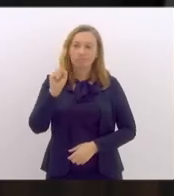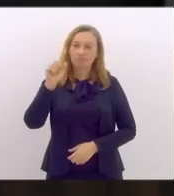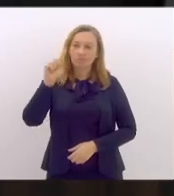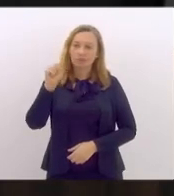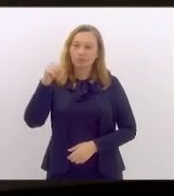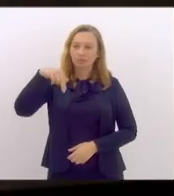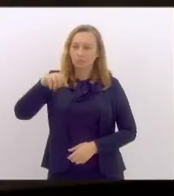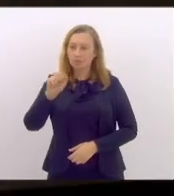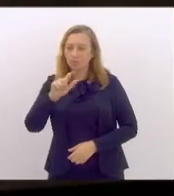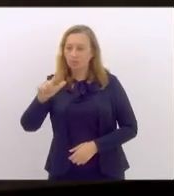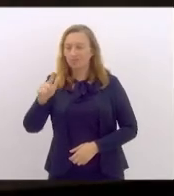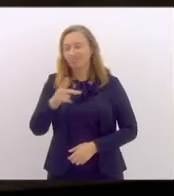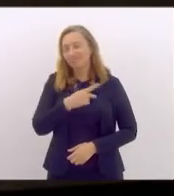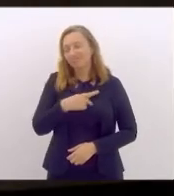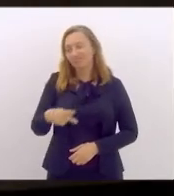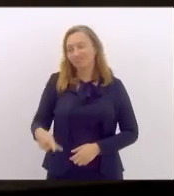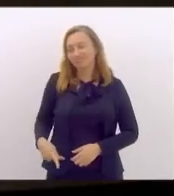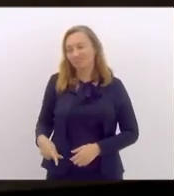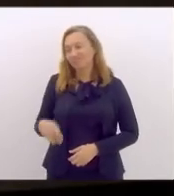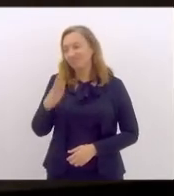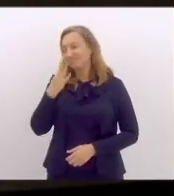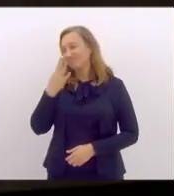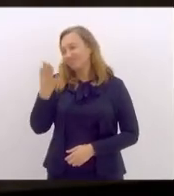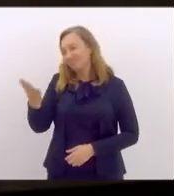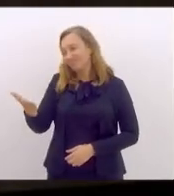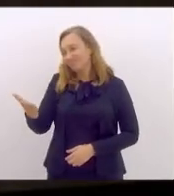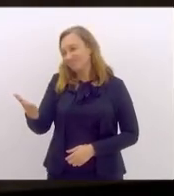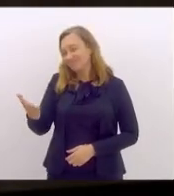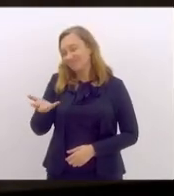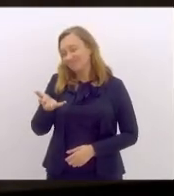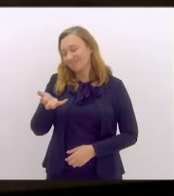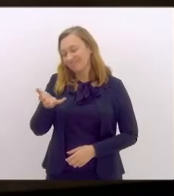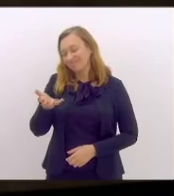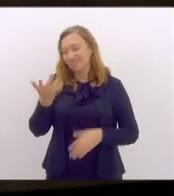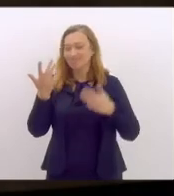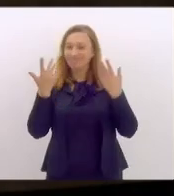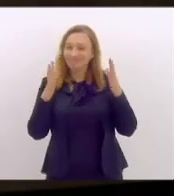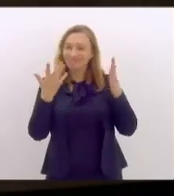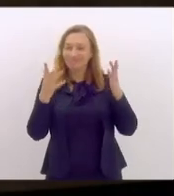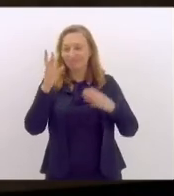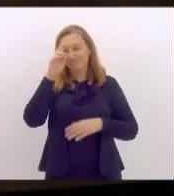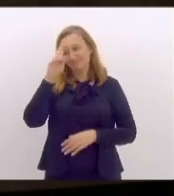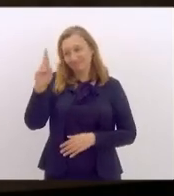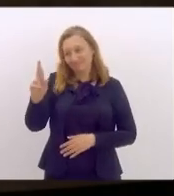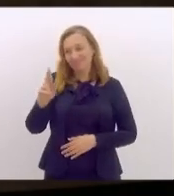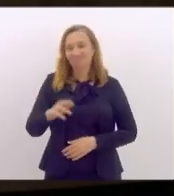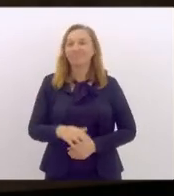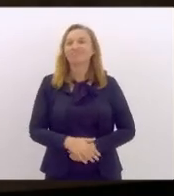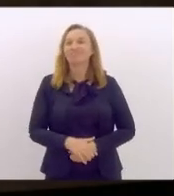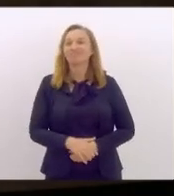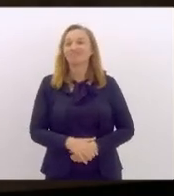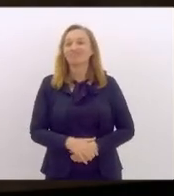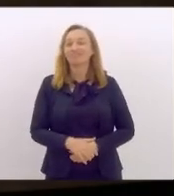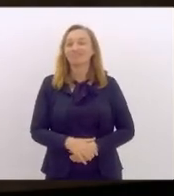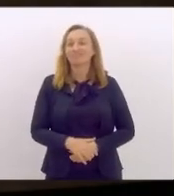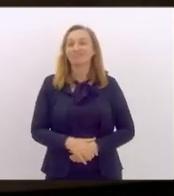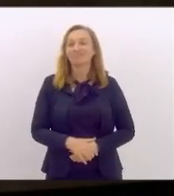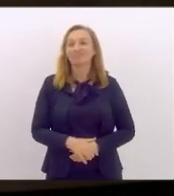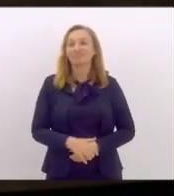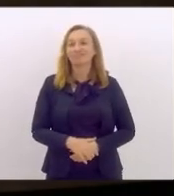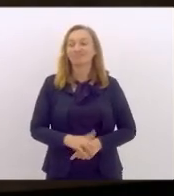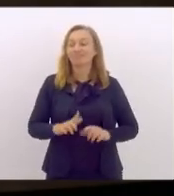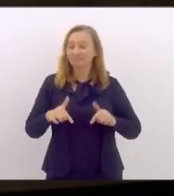Presidente colorido eu quero parabenizar o senhor pelos seus